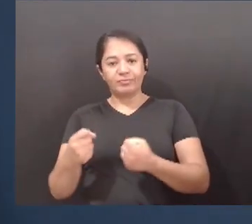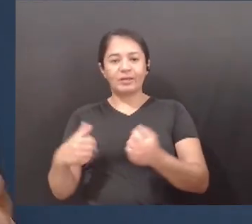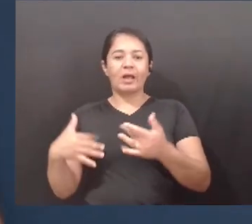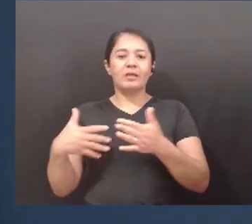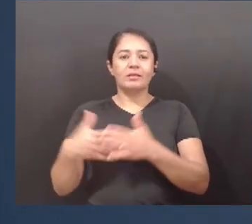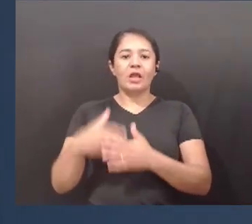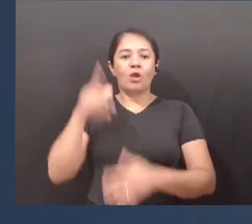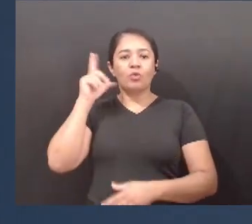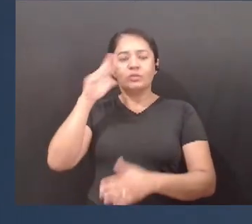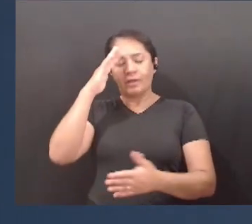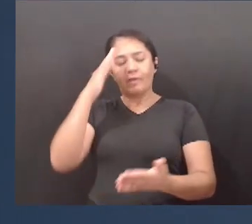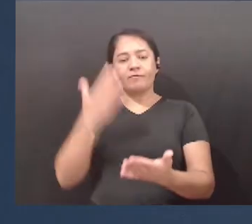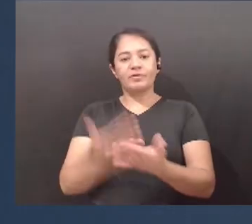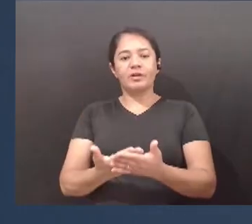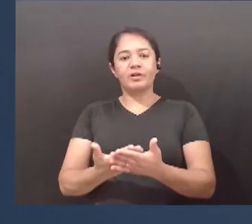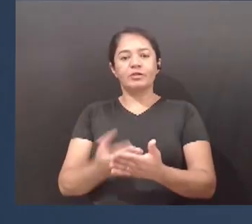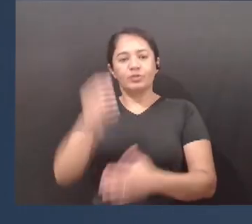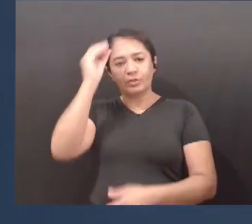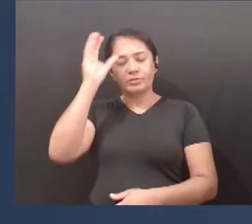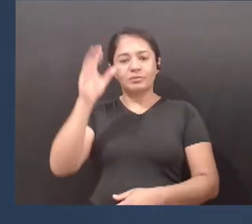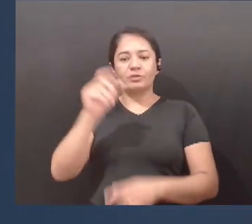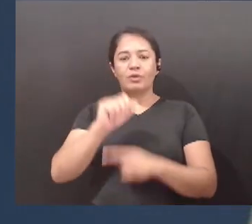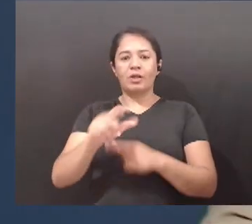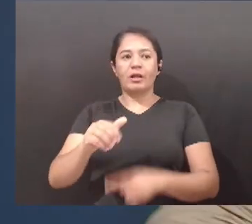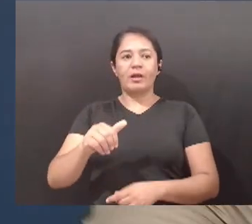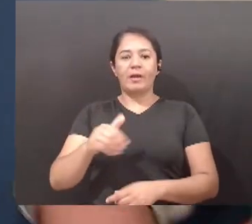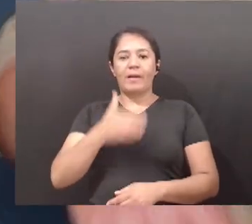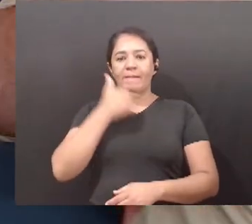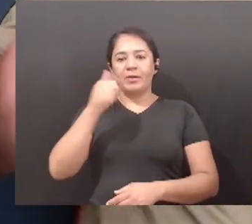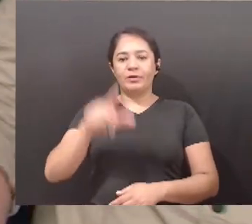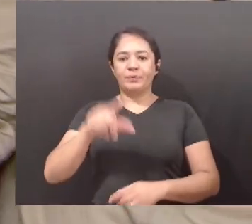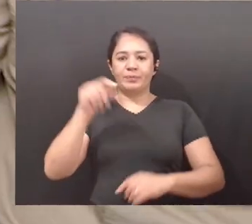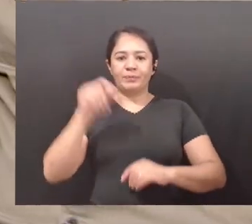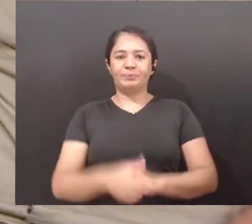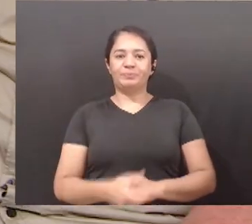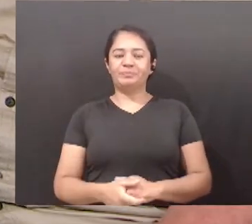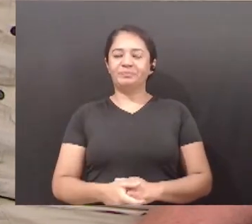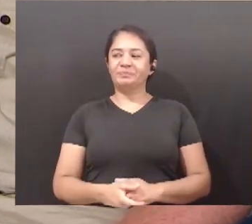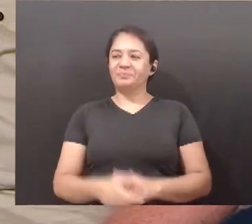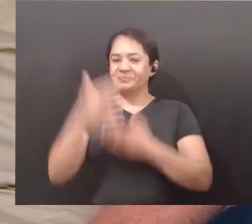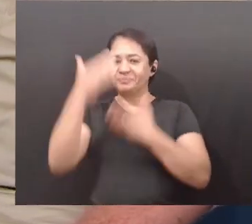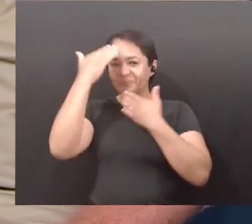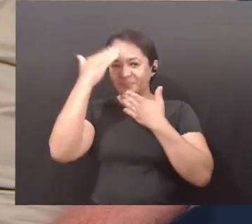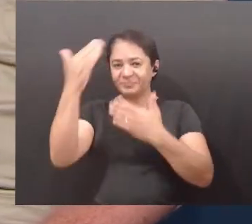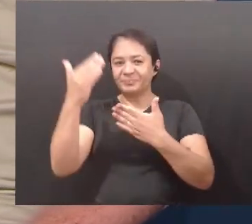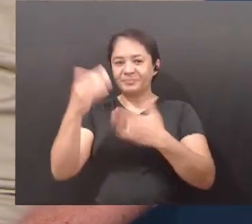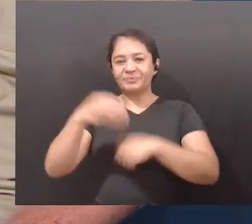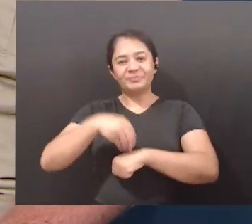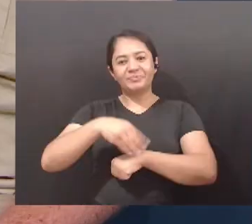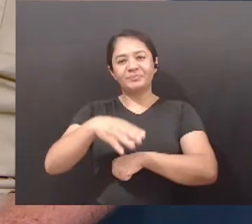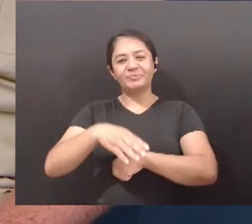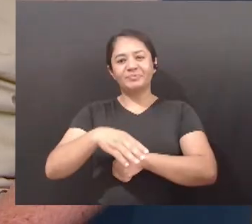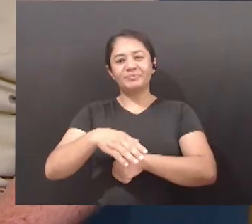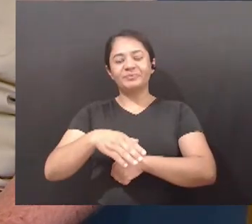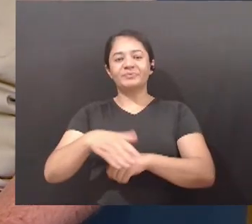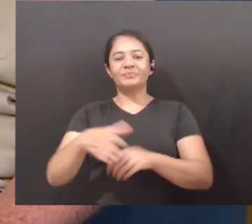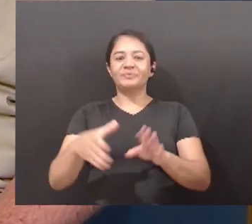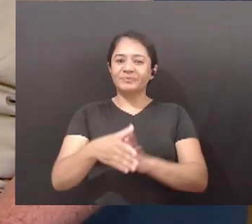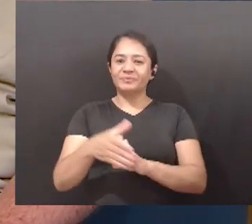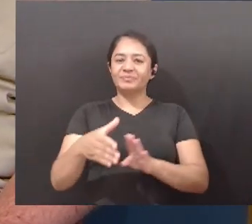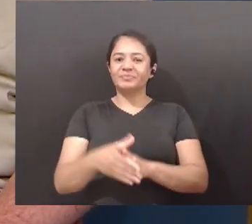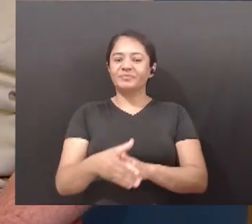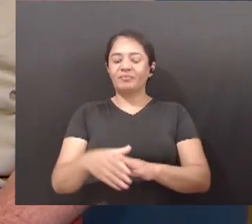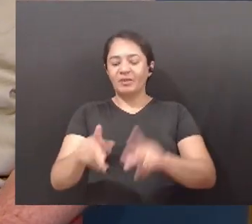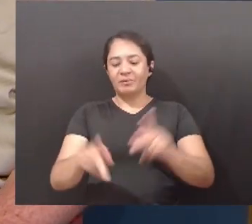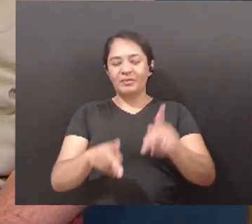autoconfiança, realmente o aluguel se torna a melhor opção. Ronaldo, muito obrigado por todas essas dicas, né, essa orientação para o pessoal, viu? Muito